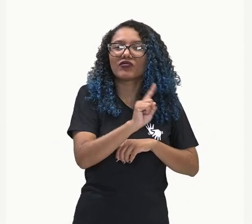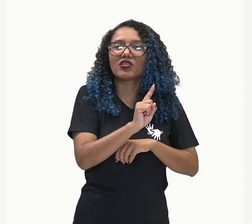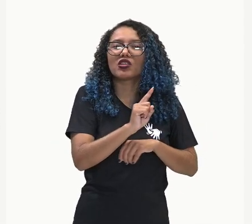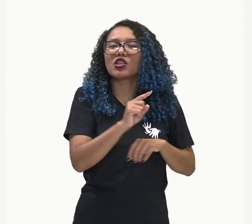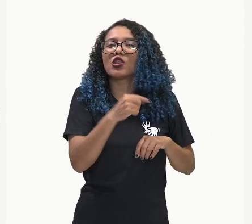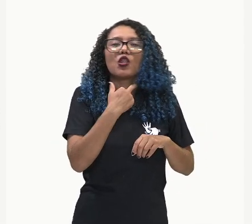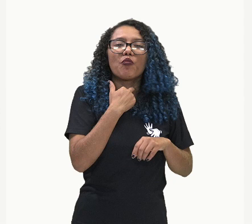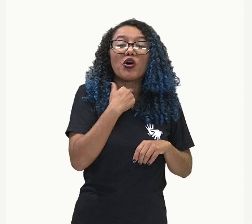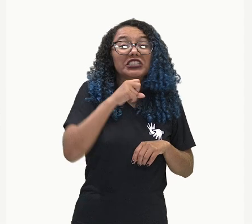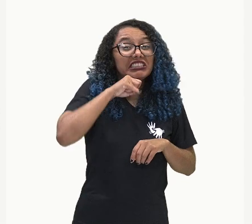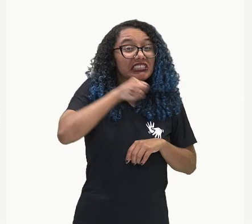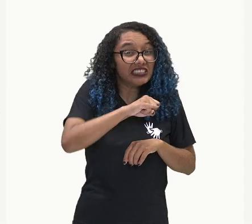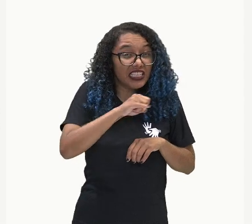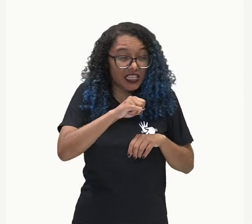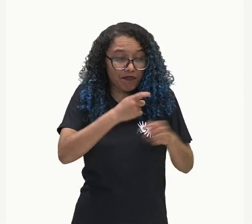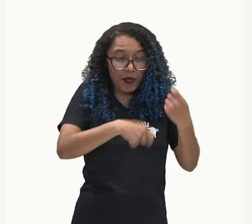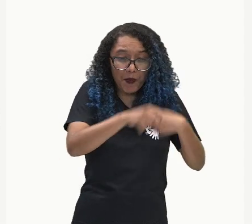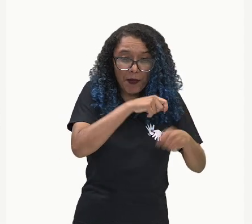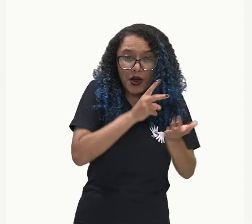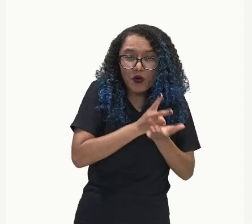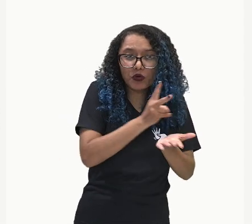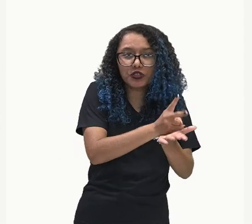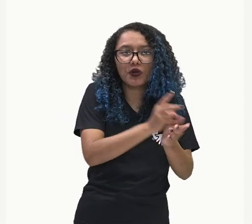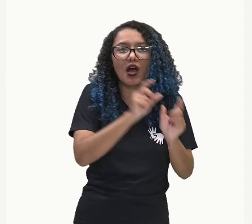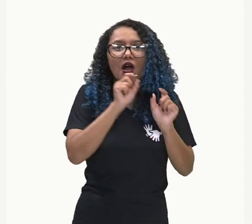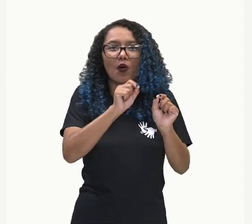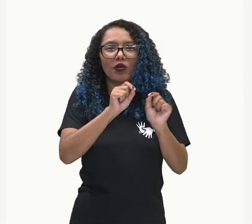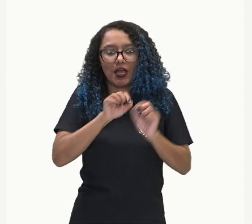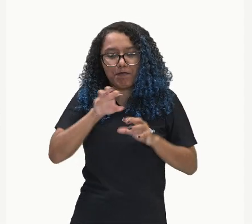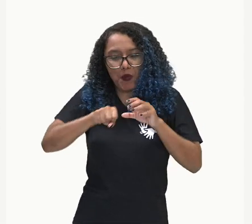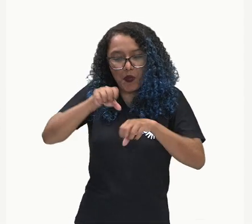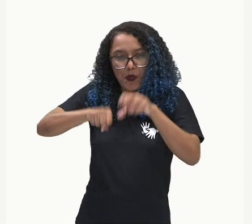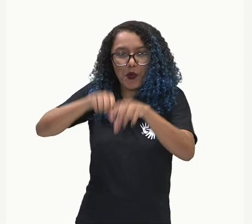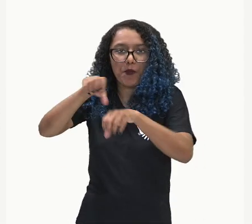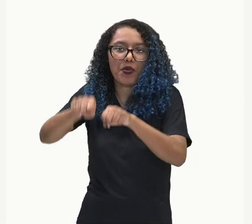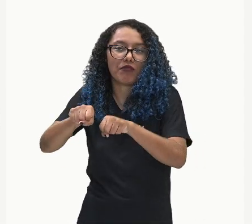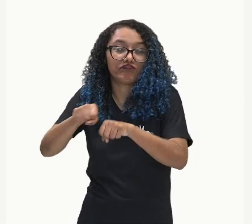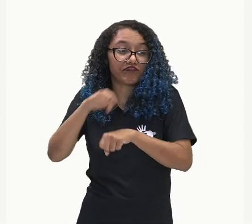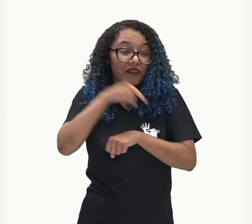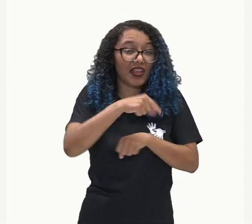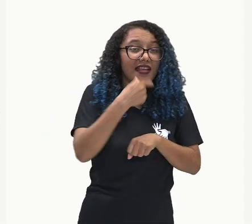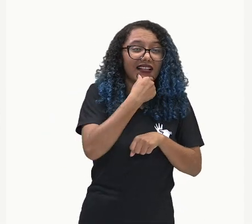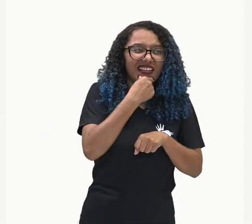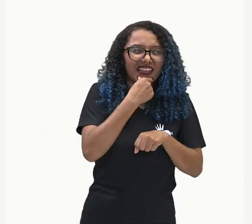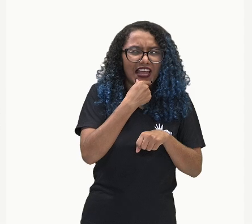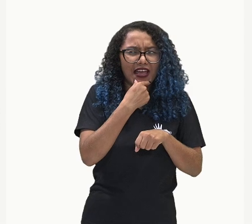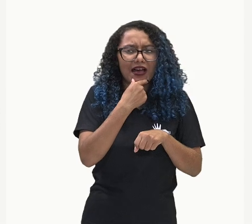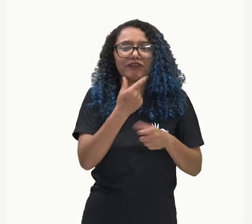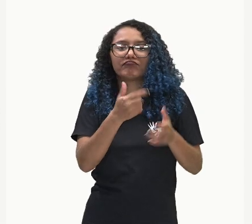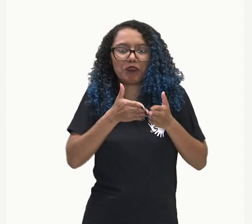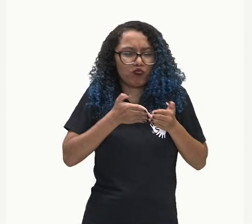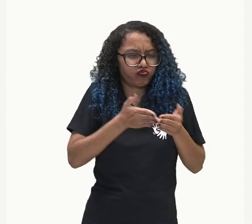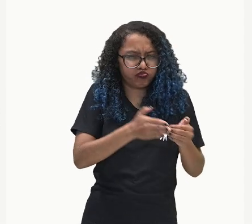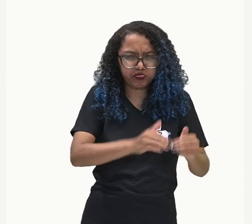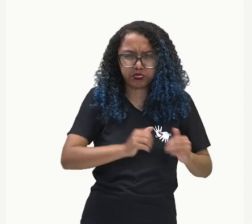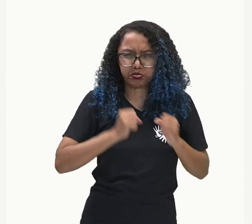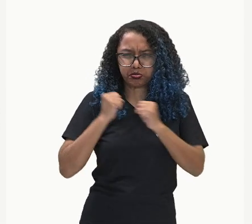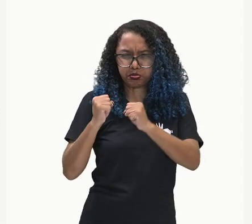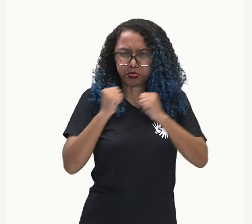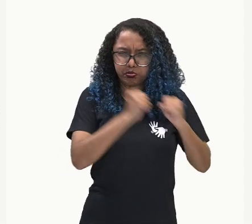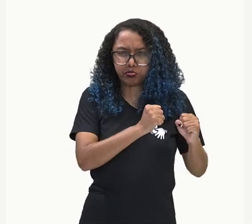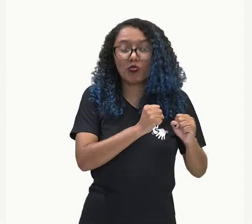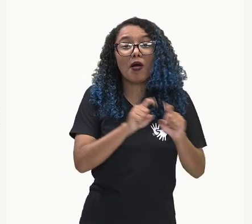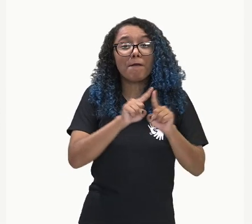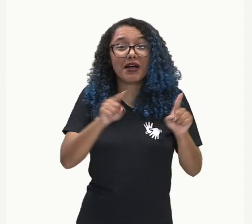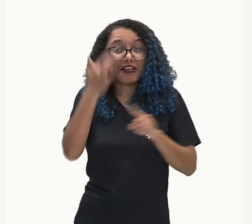exército. Se a Inglaterra tinha a marinha mais poderosa, a França tinha um exército mais poderoso. Como Portugal